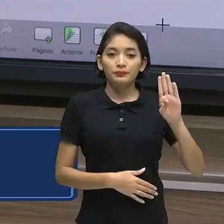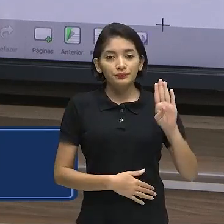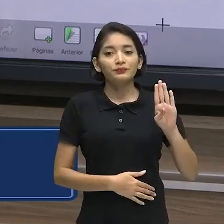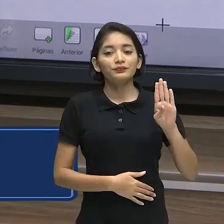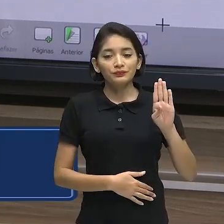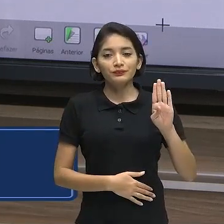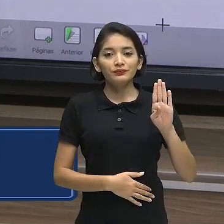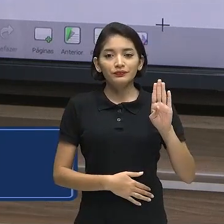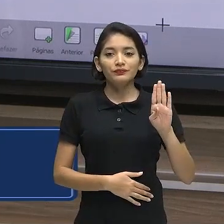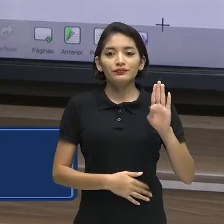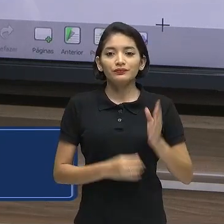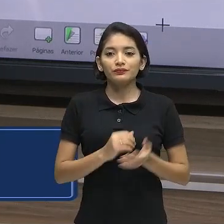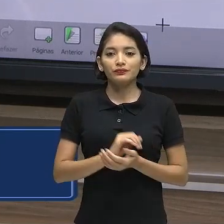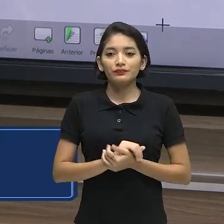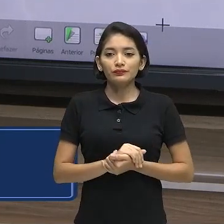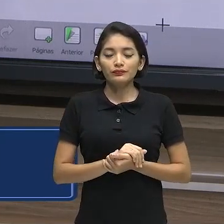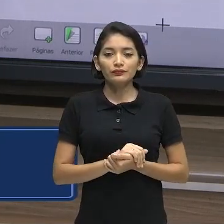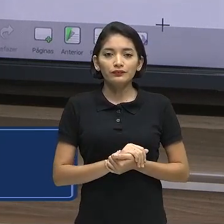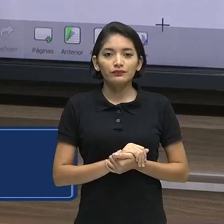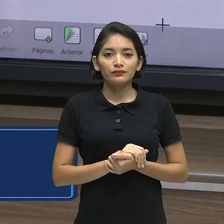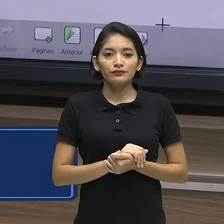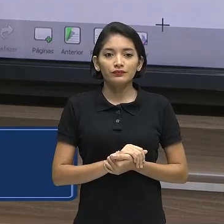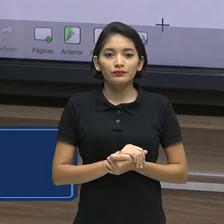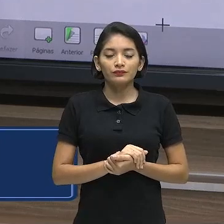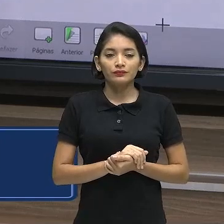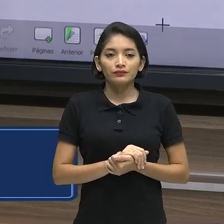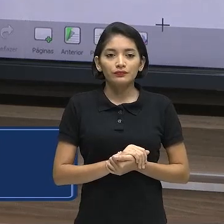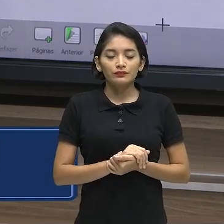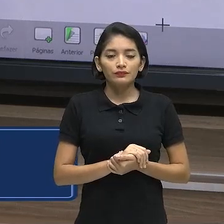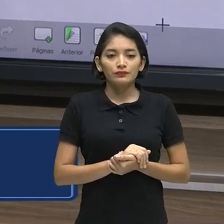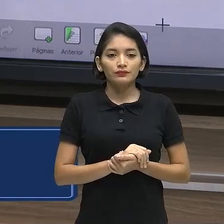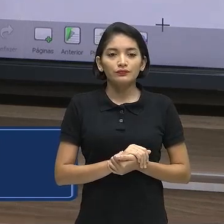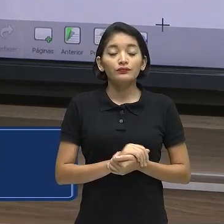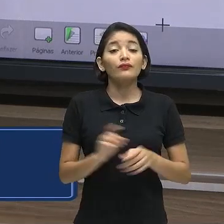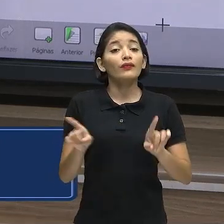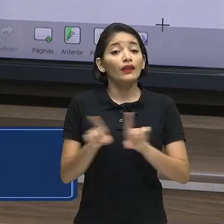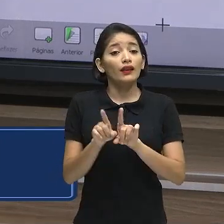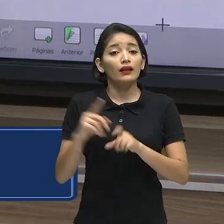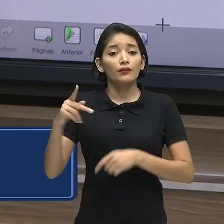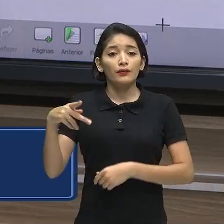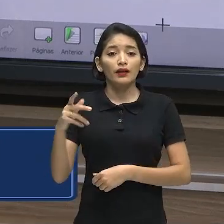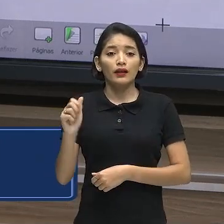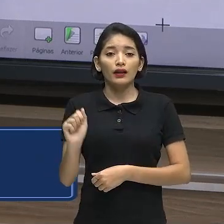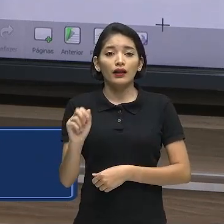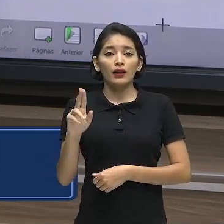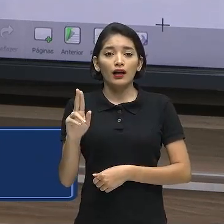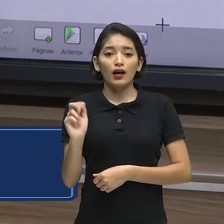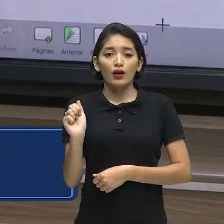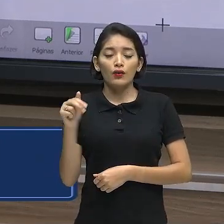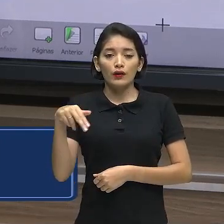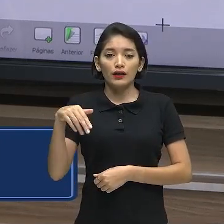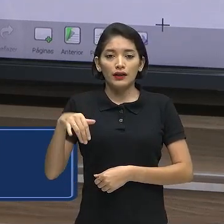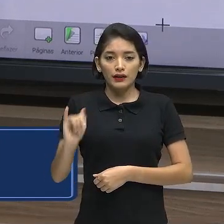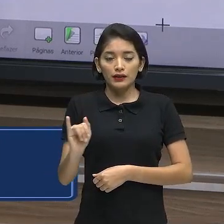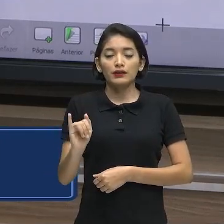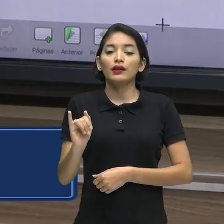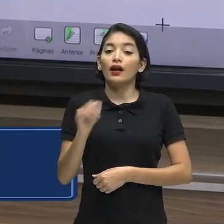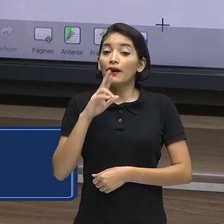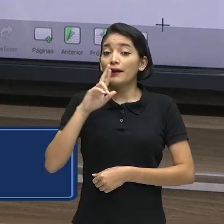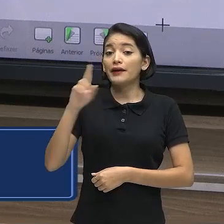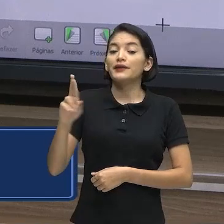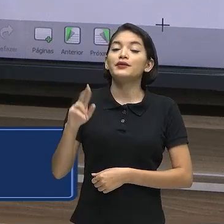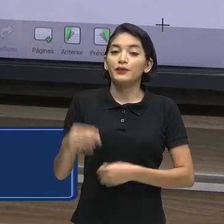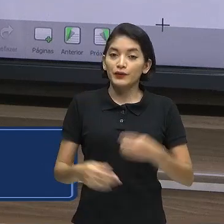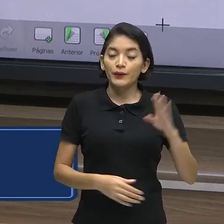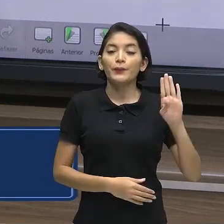B na questão. Acho que essa é a questão 3, né? Vamos observar a participação do Cauane, né? Cauane Cristine marcou a